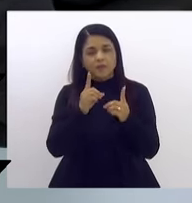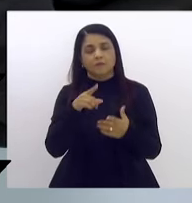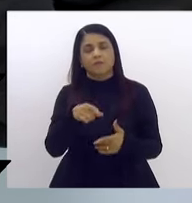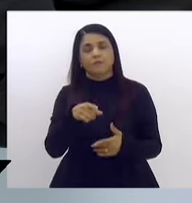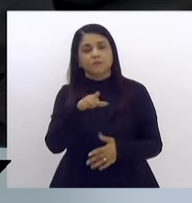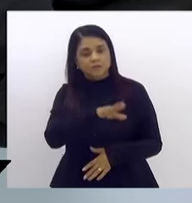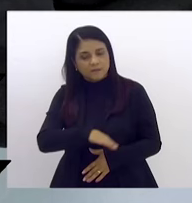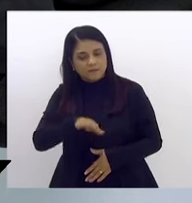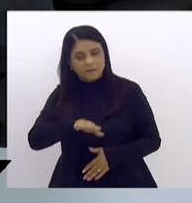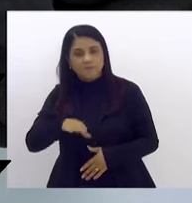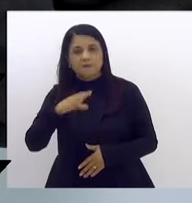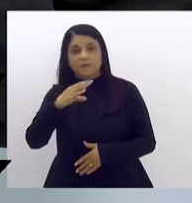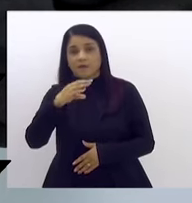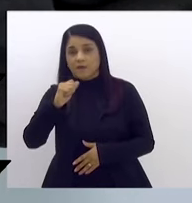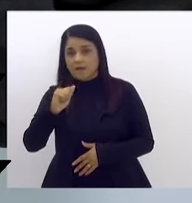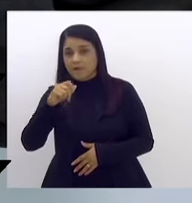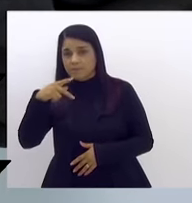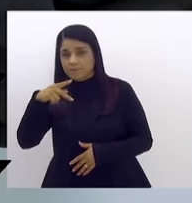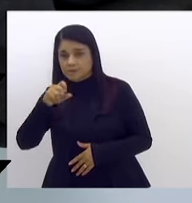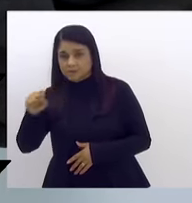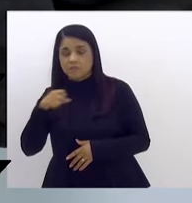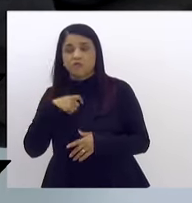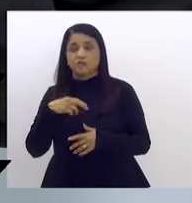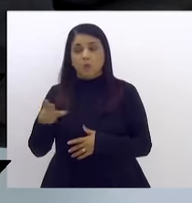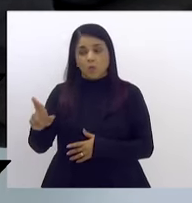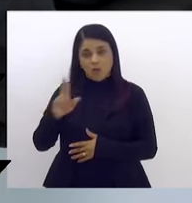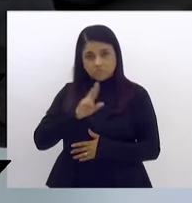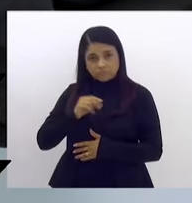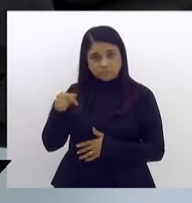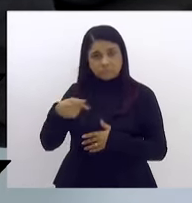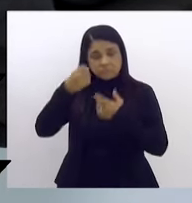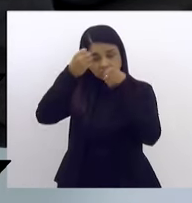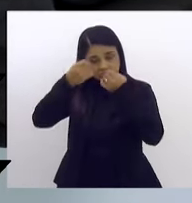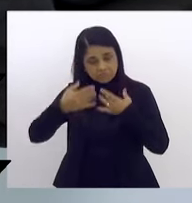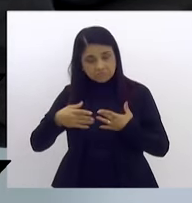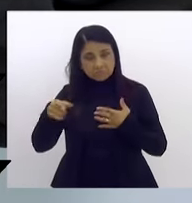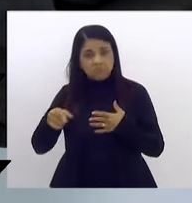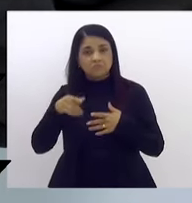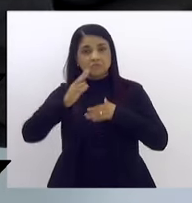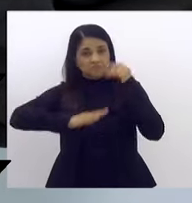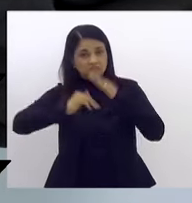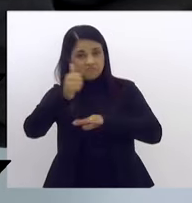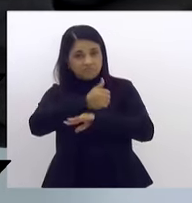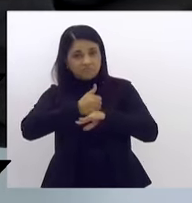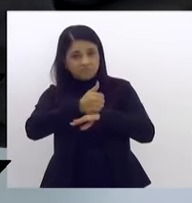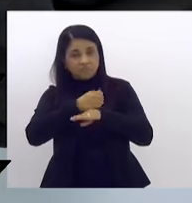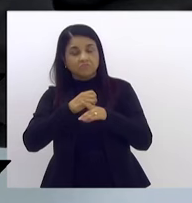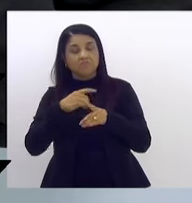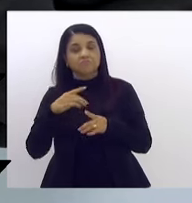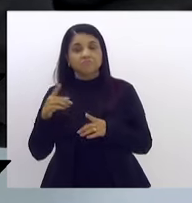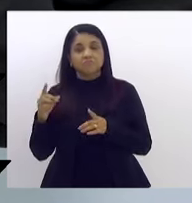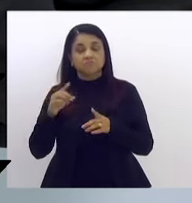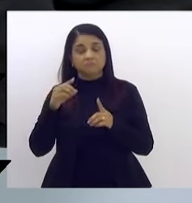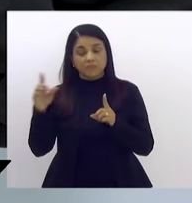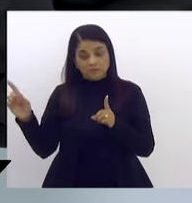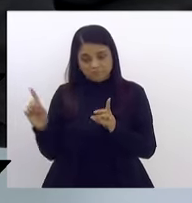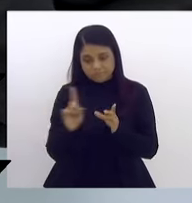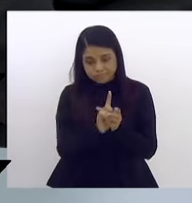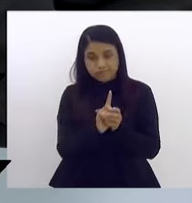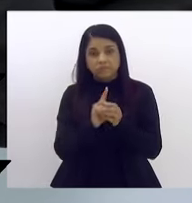eu recebi relatos de gestores e de profissionais que com a presença dos assistentes sociais nas escolas foi muito qualificado